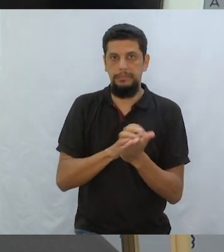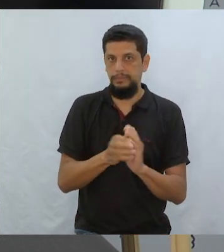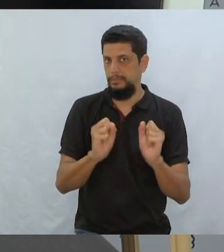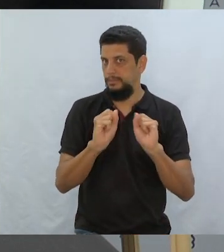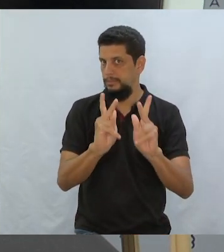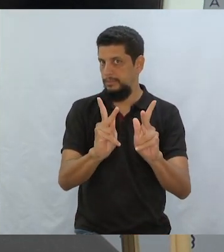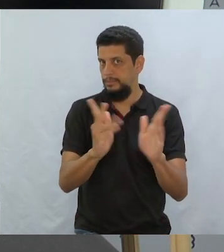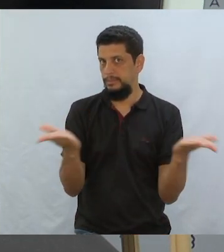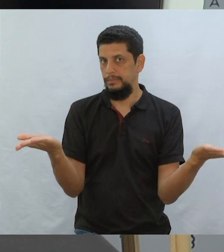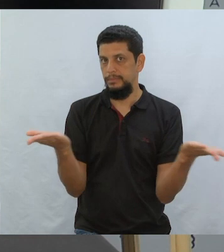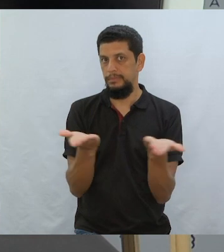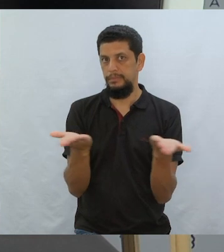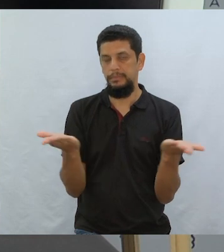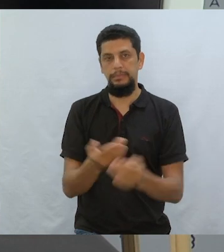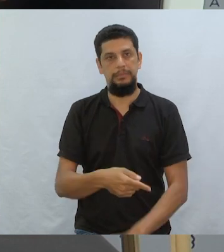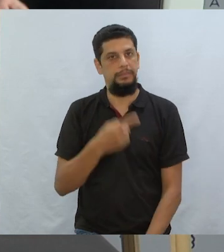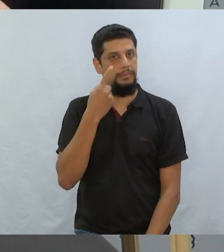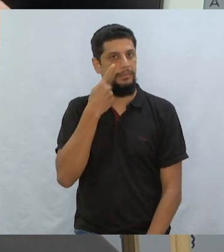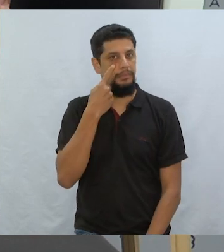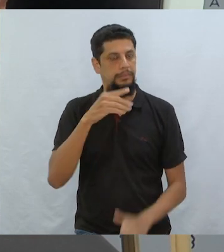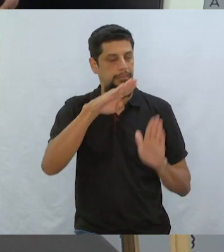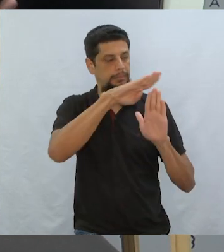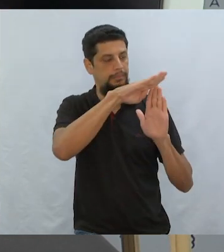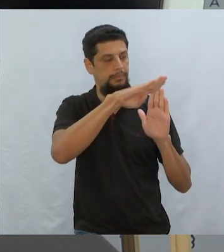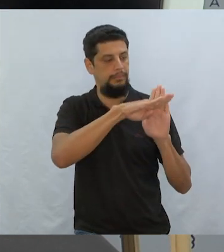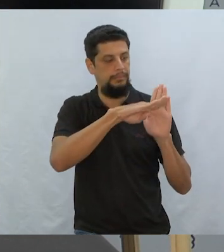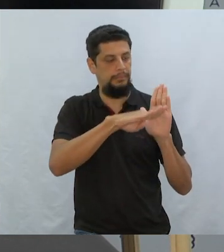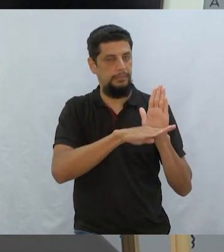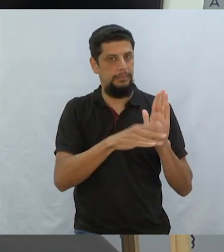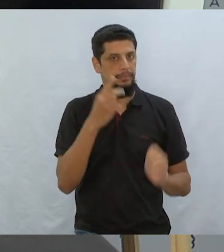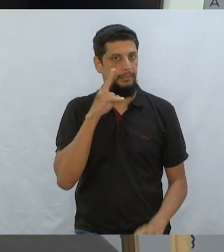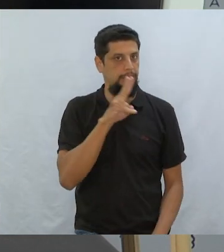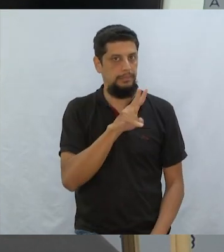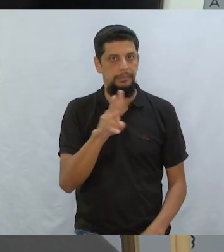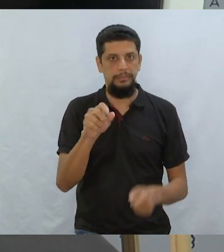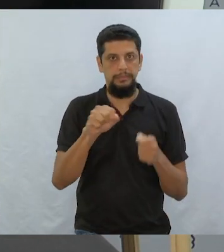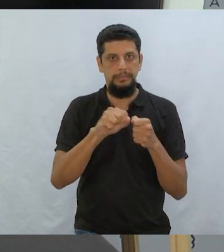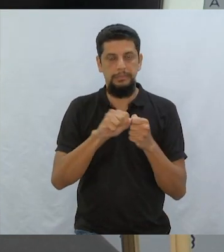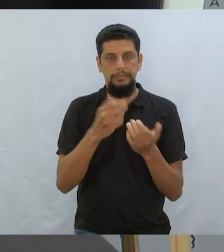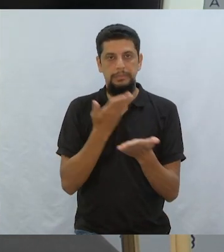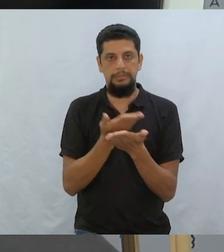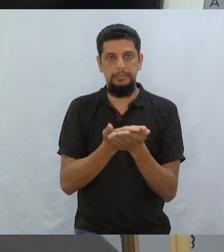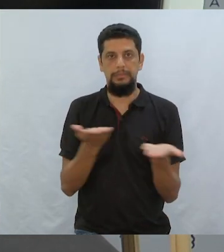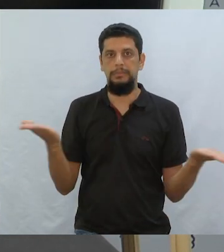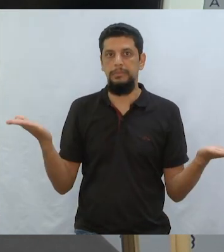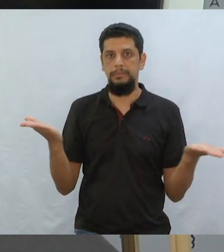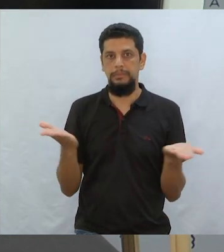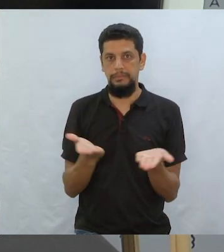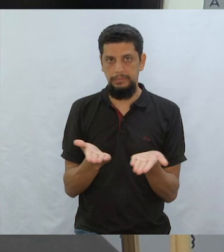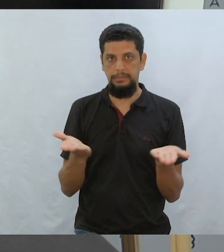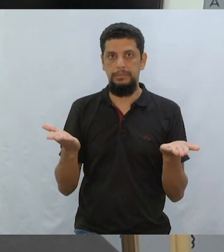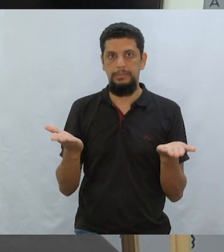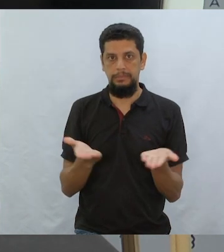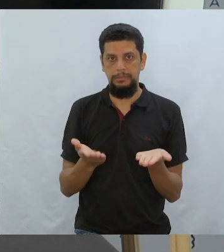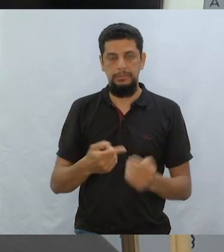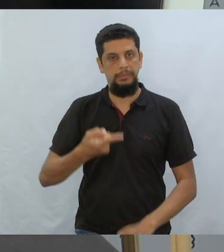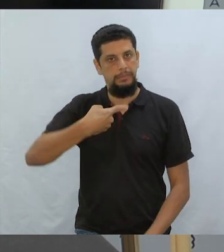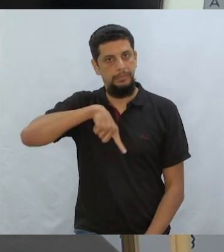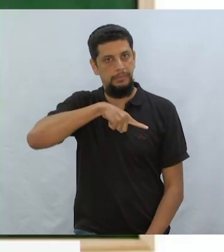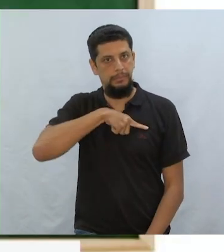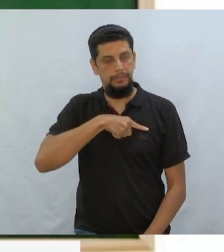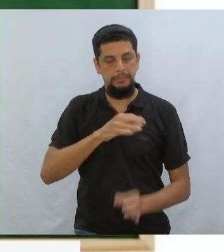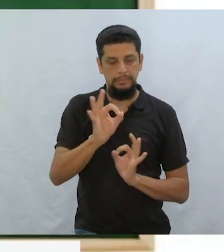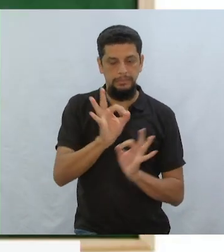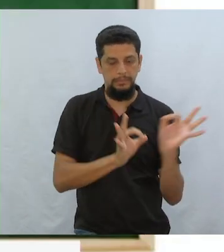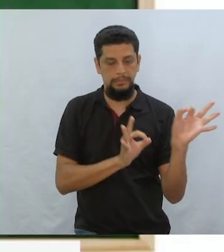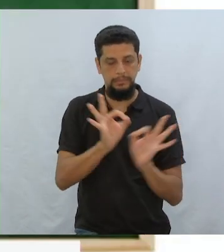ok? Então vamos para a nossa rotina. Vamos ver o que nós vamos fazer na nossa aula de hoje. Nós vamos